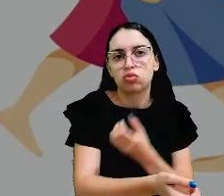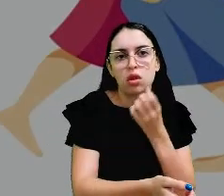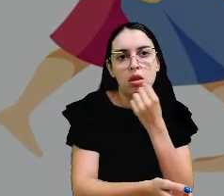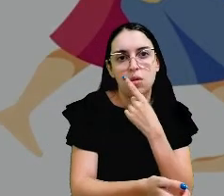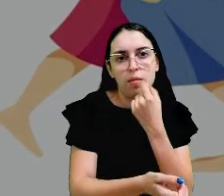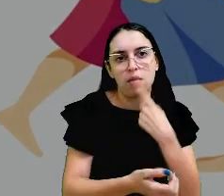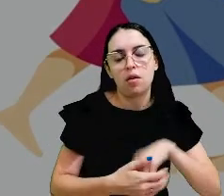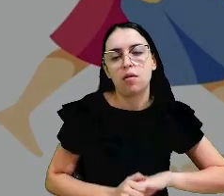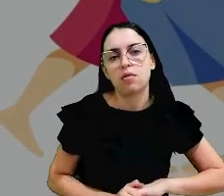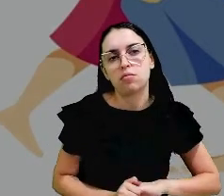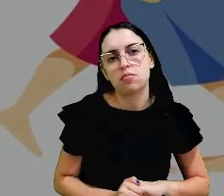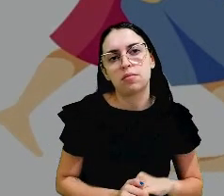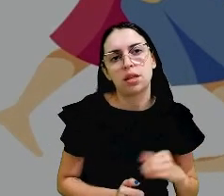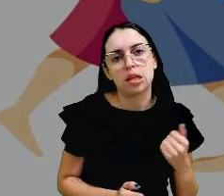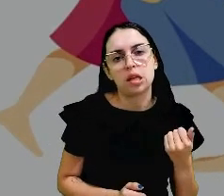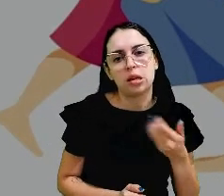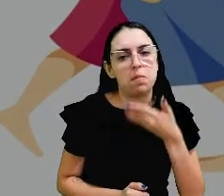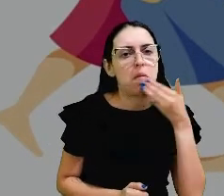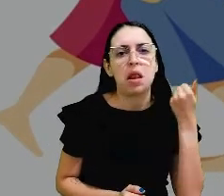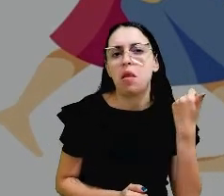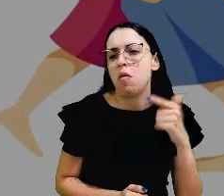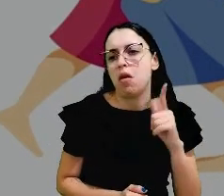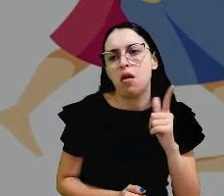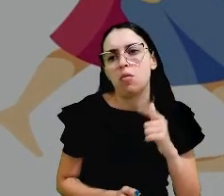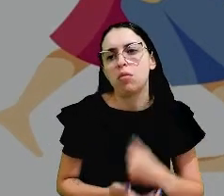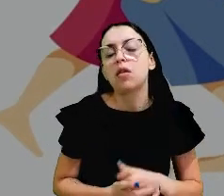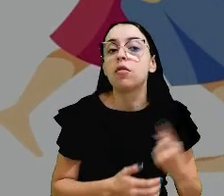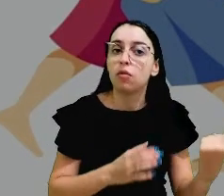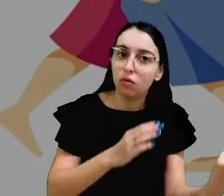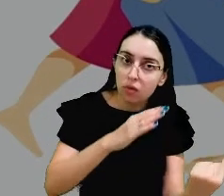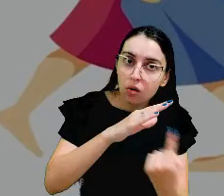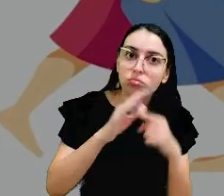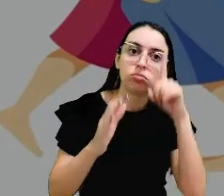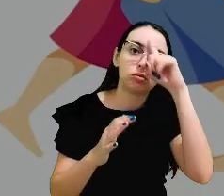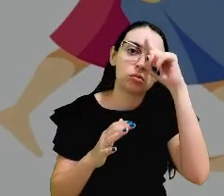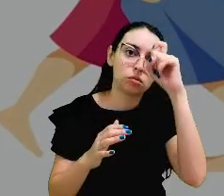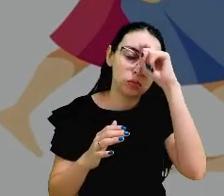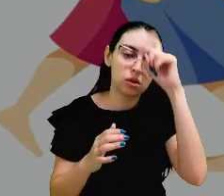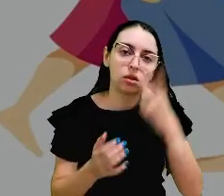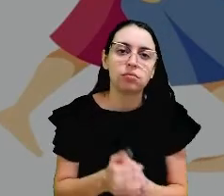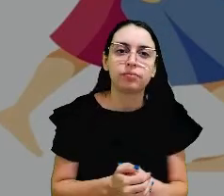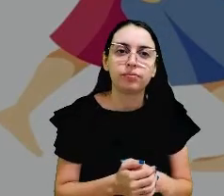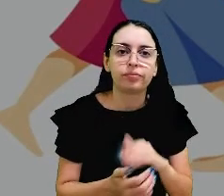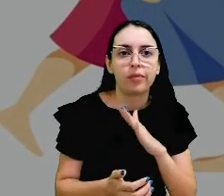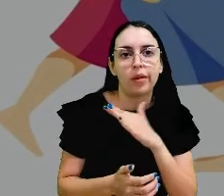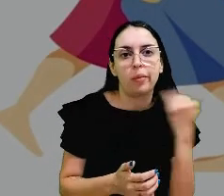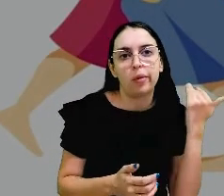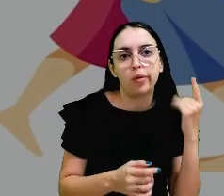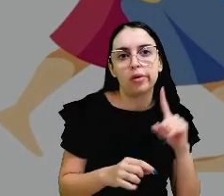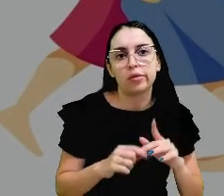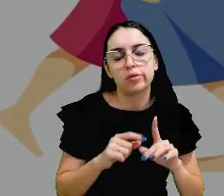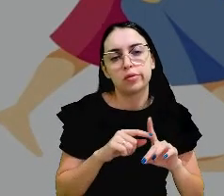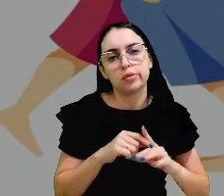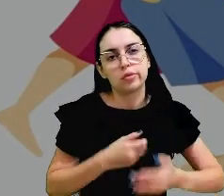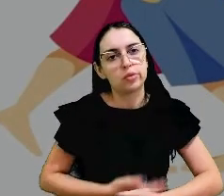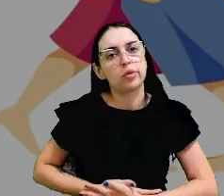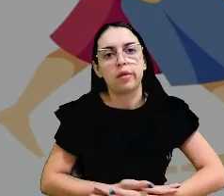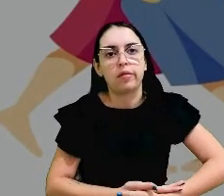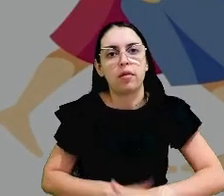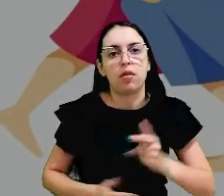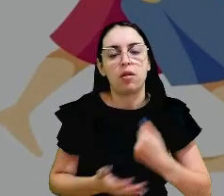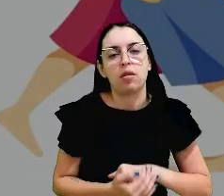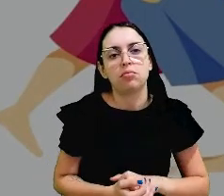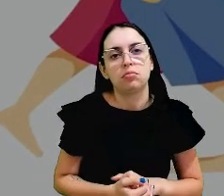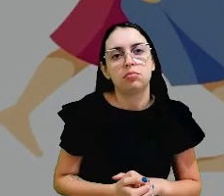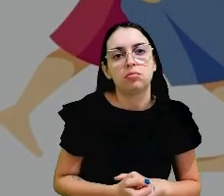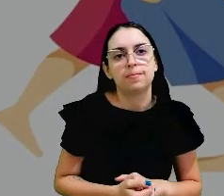analgésicos. Sem a melhora, ela retornou ao hospital, onde se constatou a morte do bebê. E a